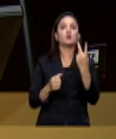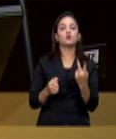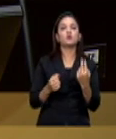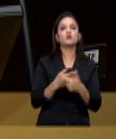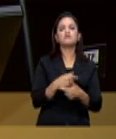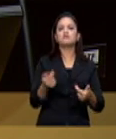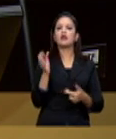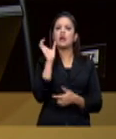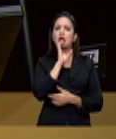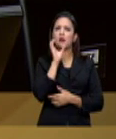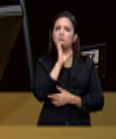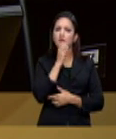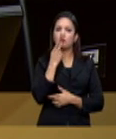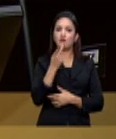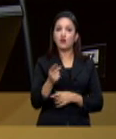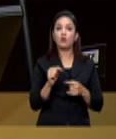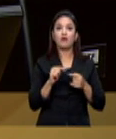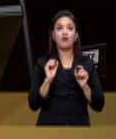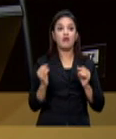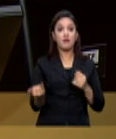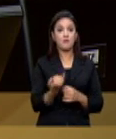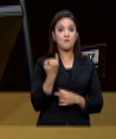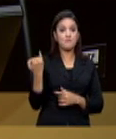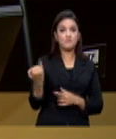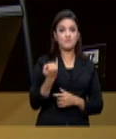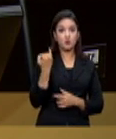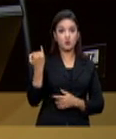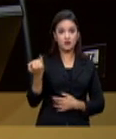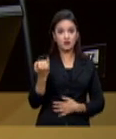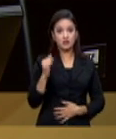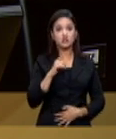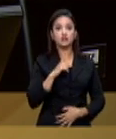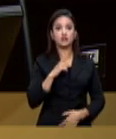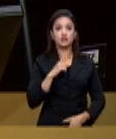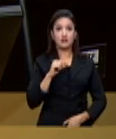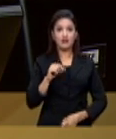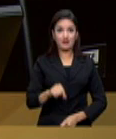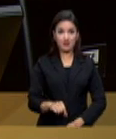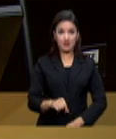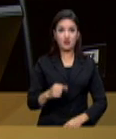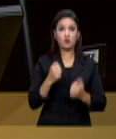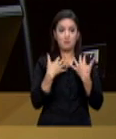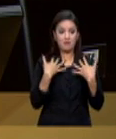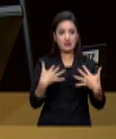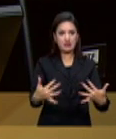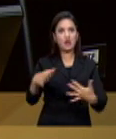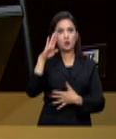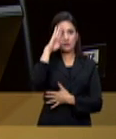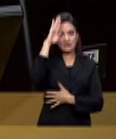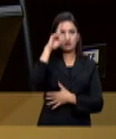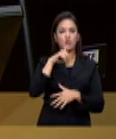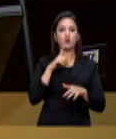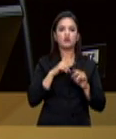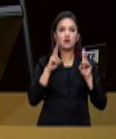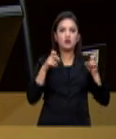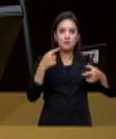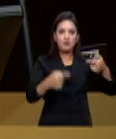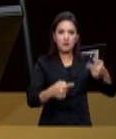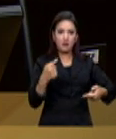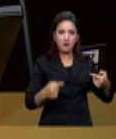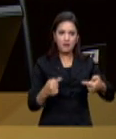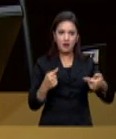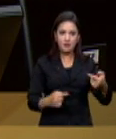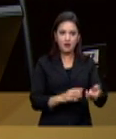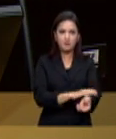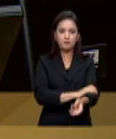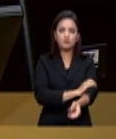brevíssimas. A primeira, da importância de se trazer a este plenário, a este tema, porque, como acentuou o ministro relator e já